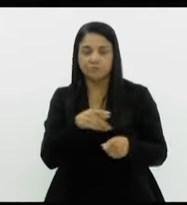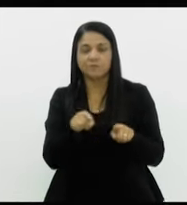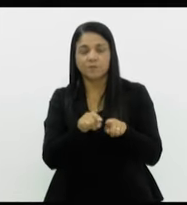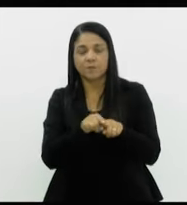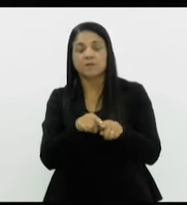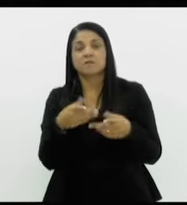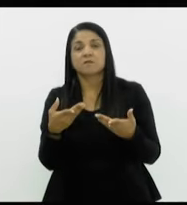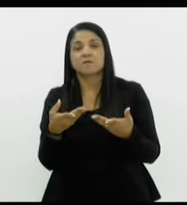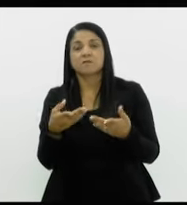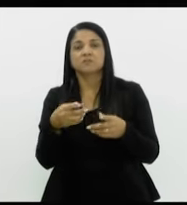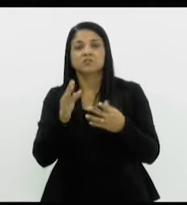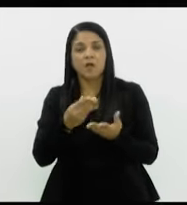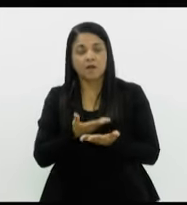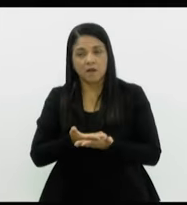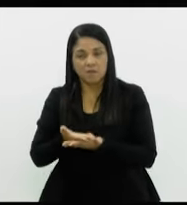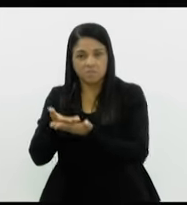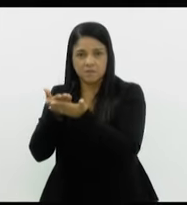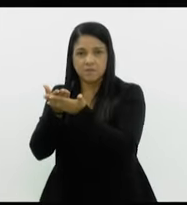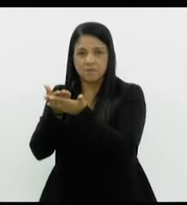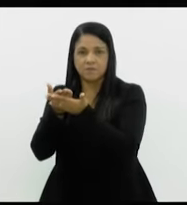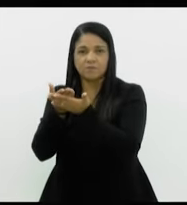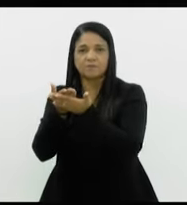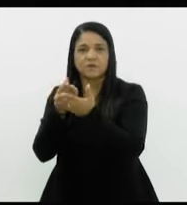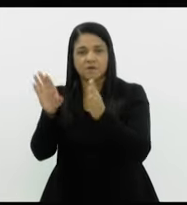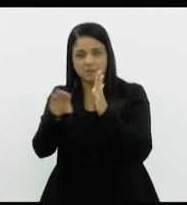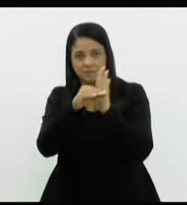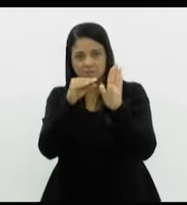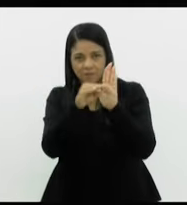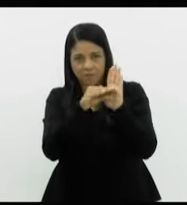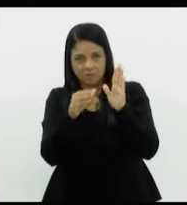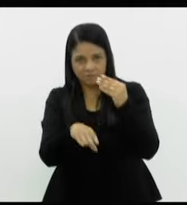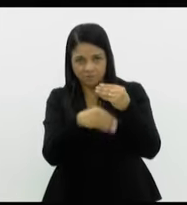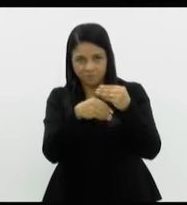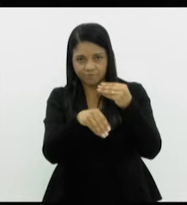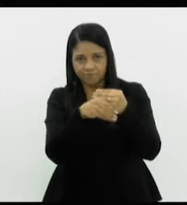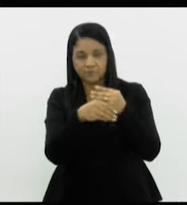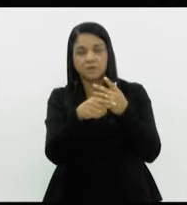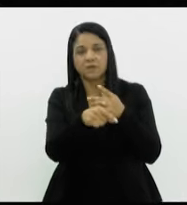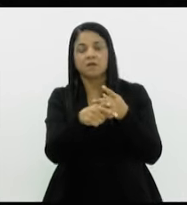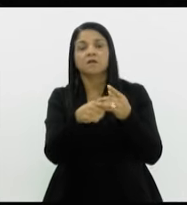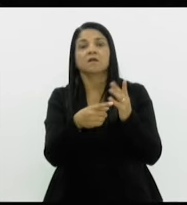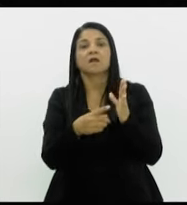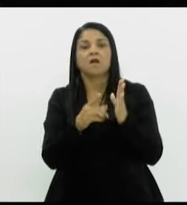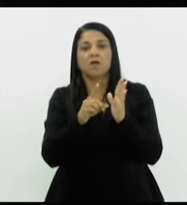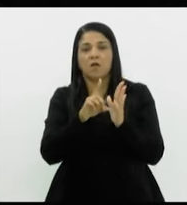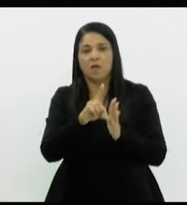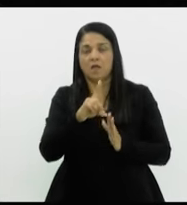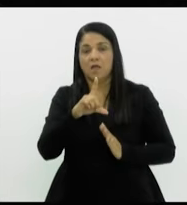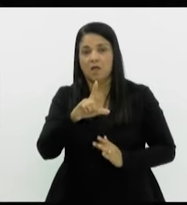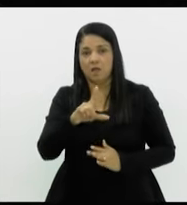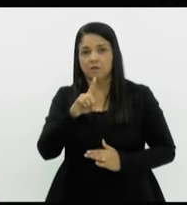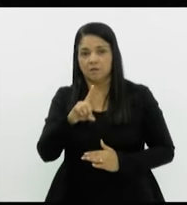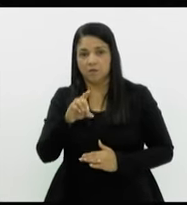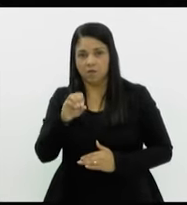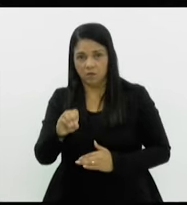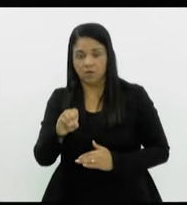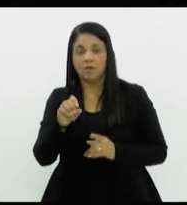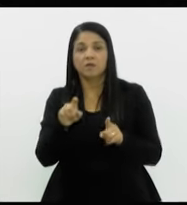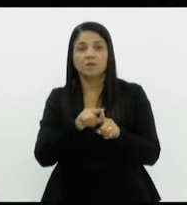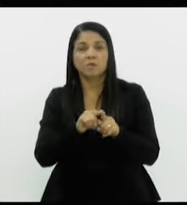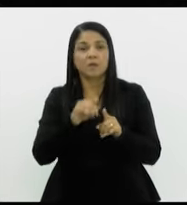nós já encaminhamos as nossas emendas que faremos a essa peça orçamentária, não só no que se refere